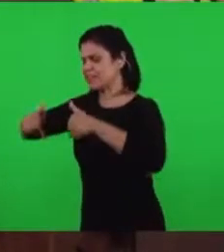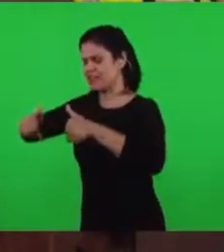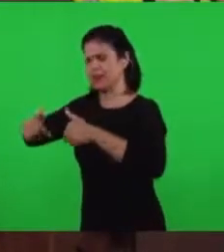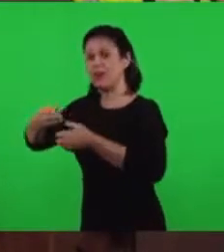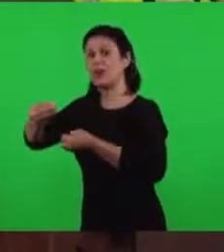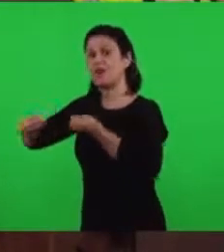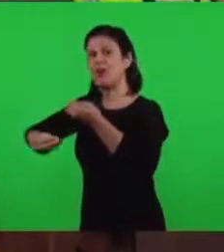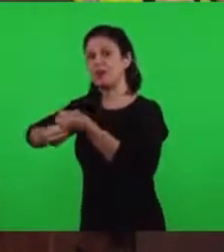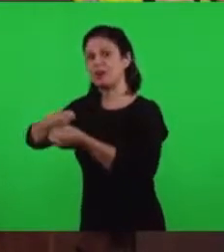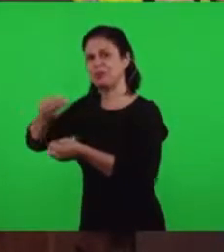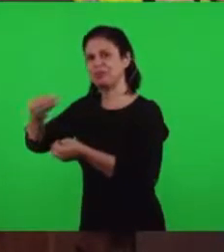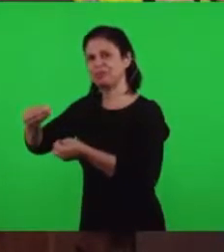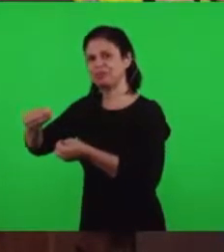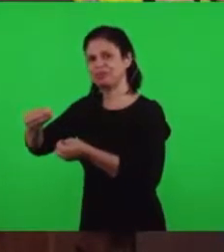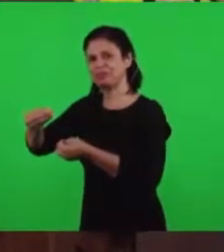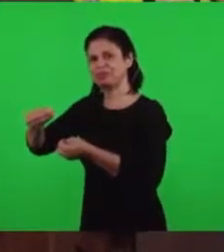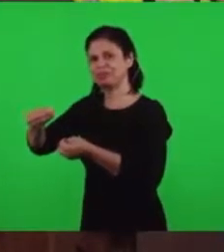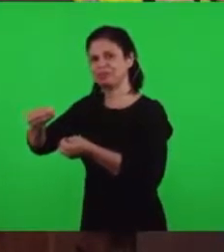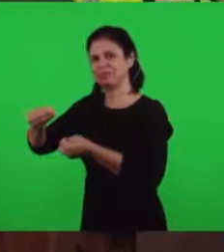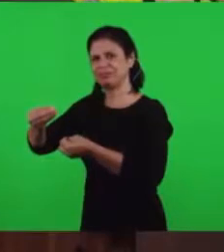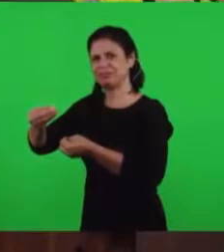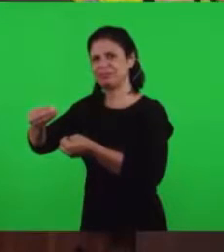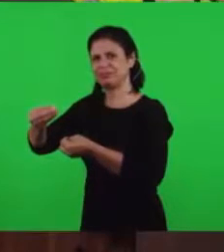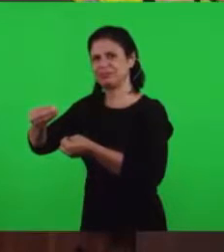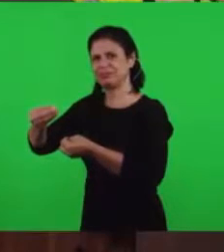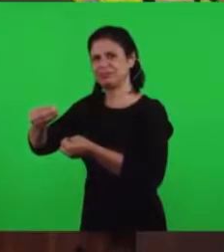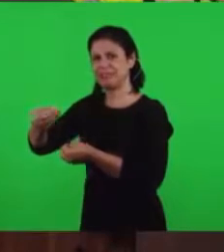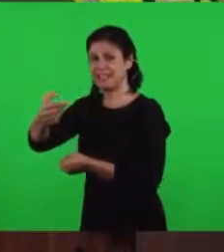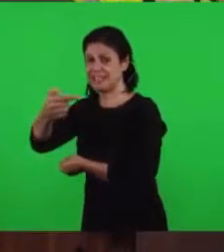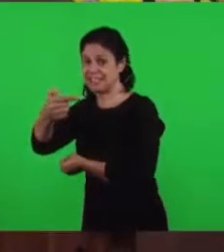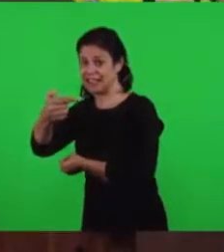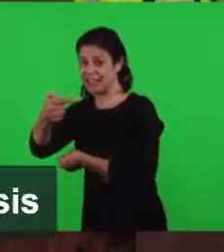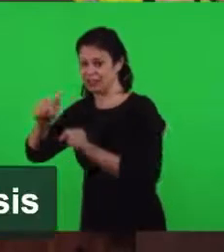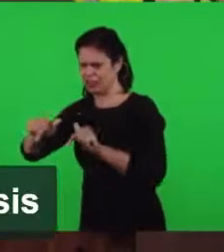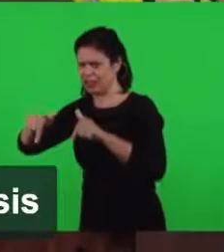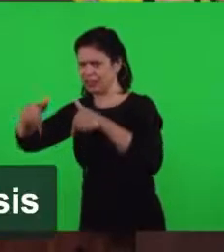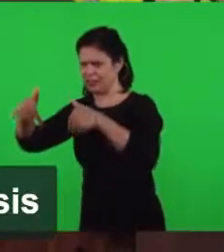seus sete espíritos